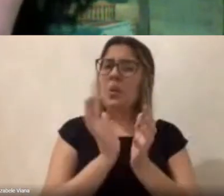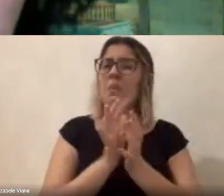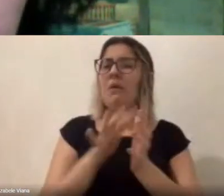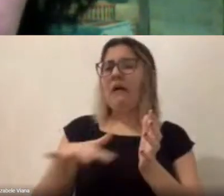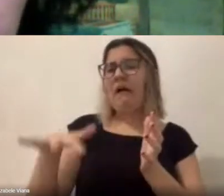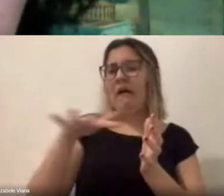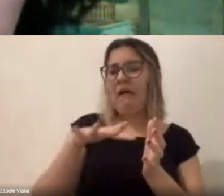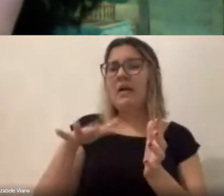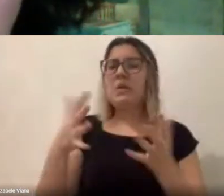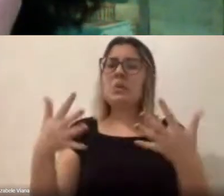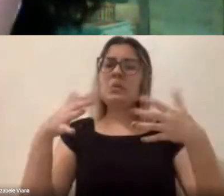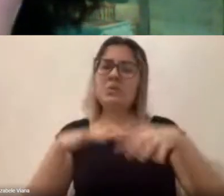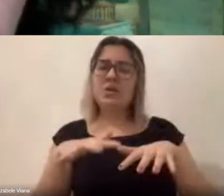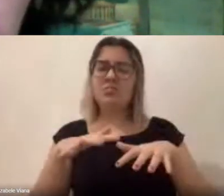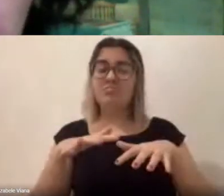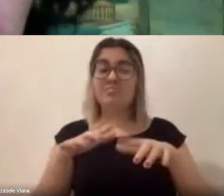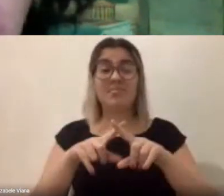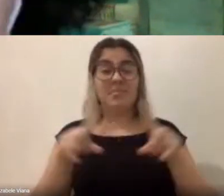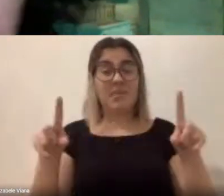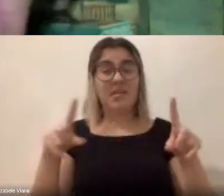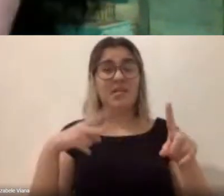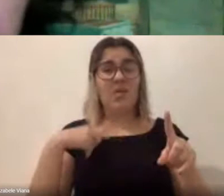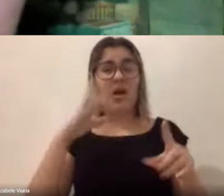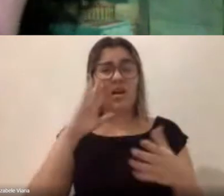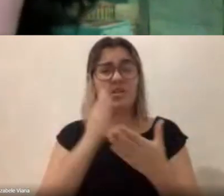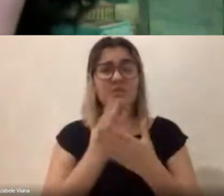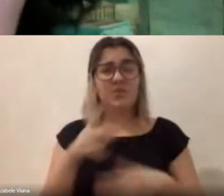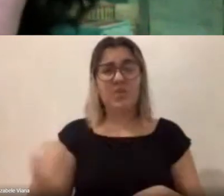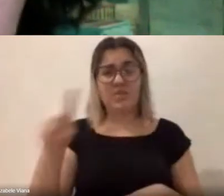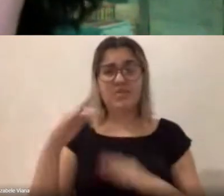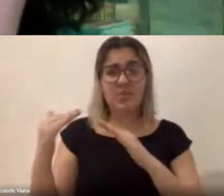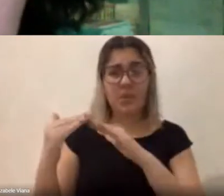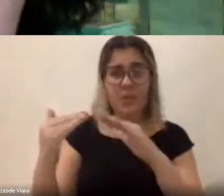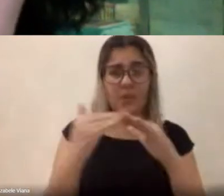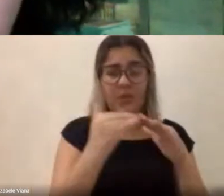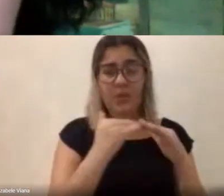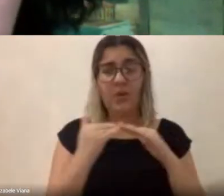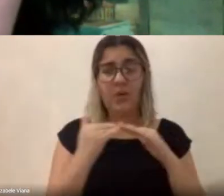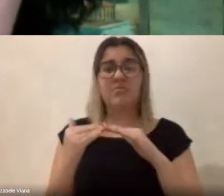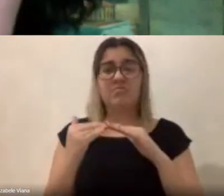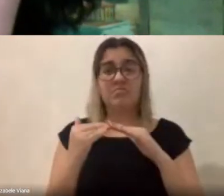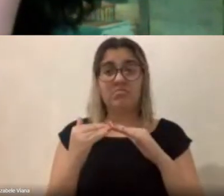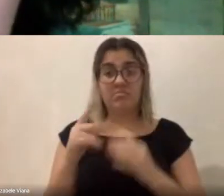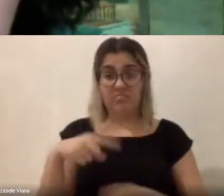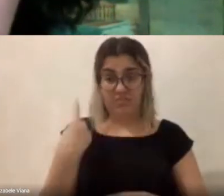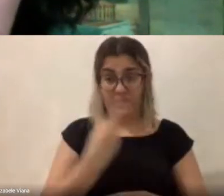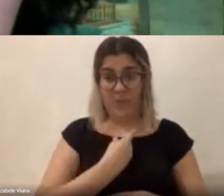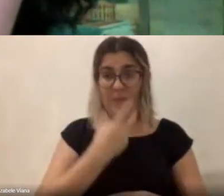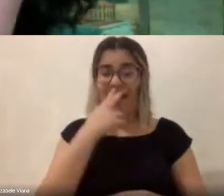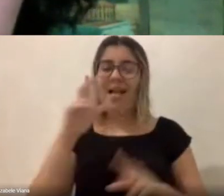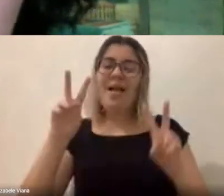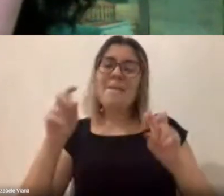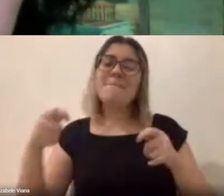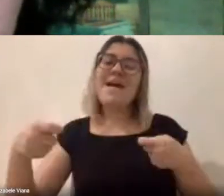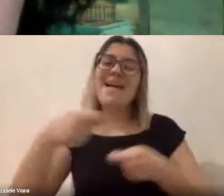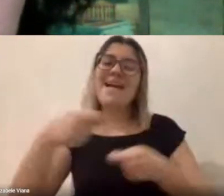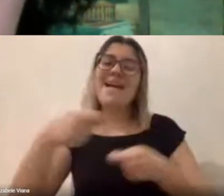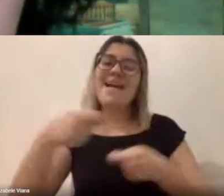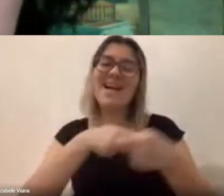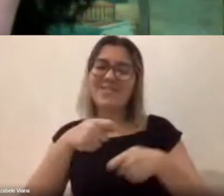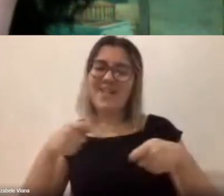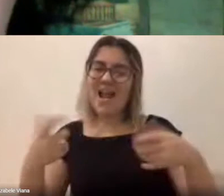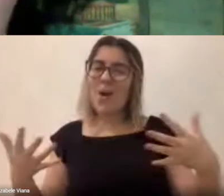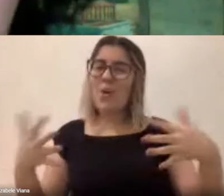todos concordem comigo que a gente não faz parte desse mercado inclusivo. A gente é